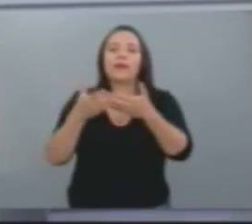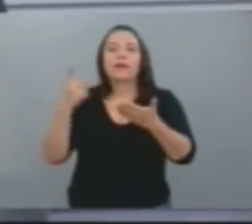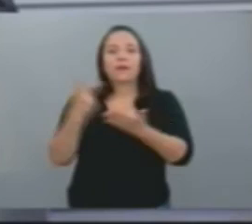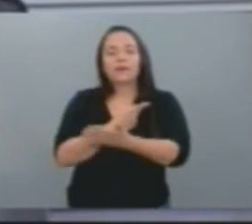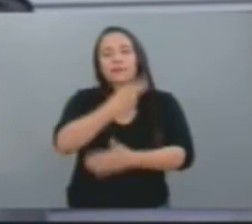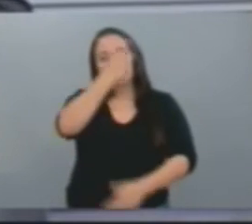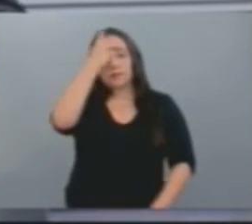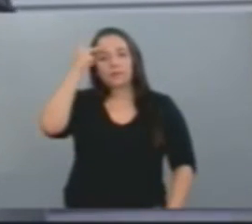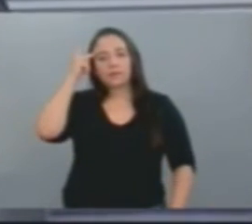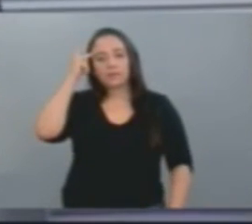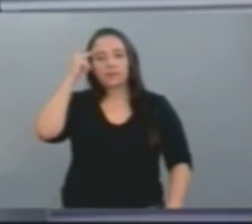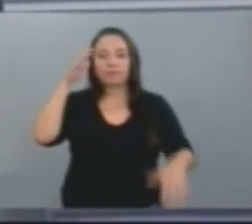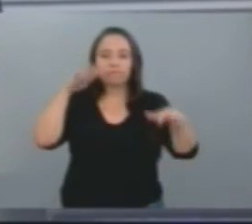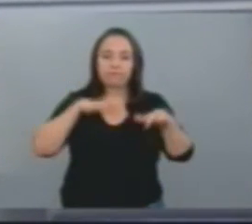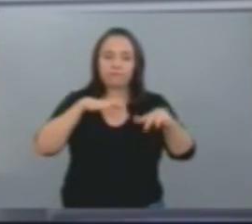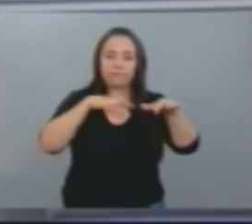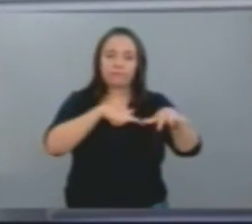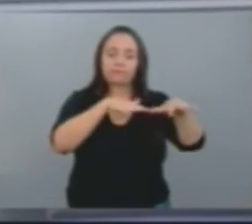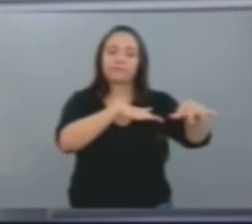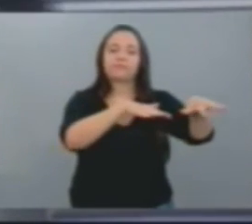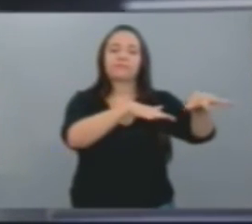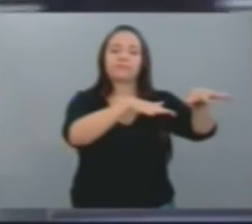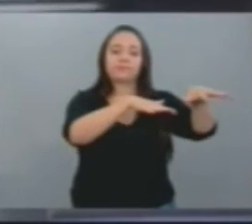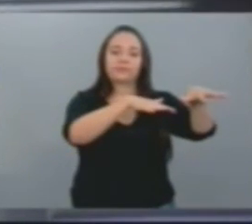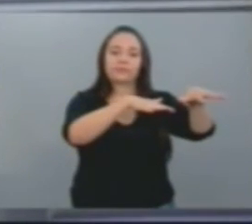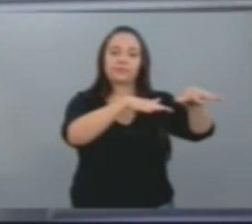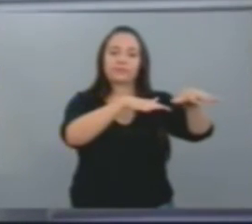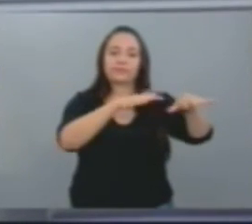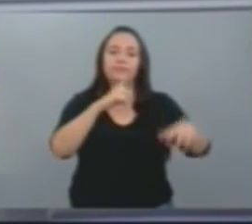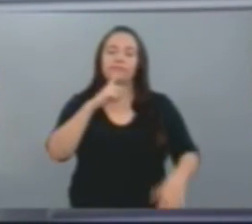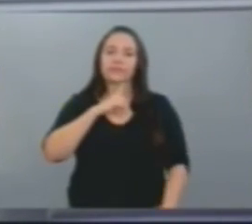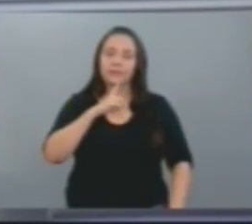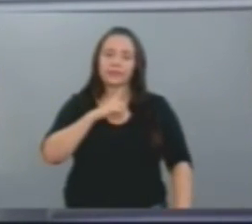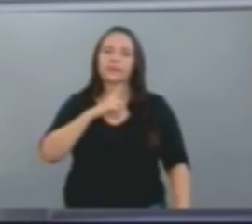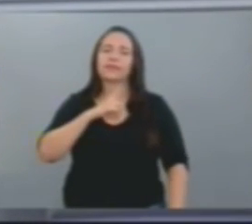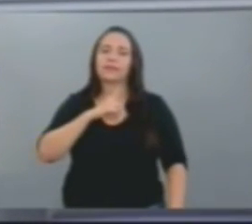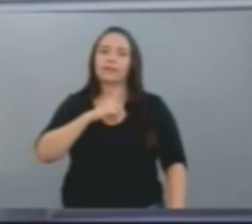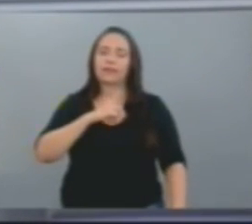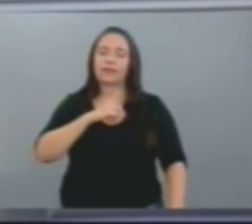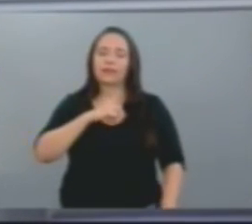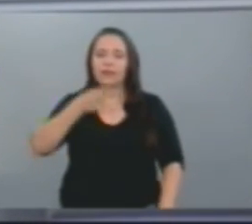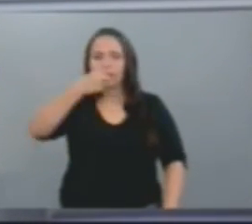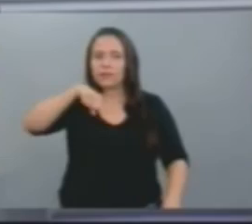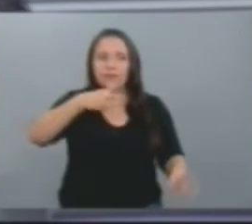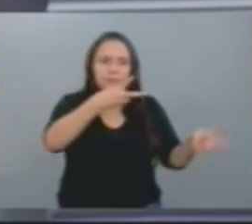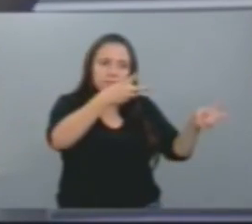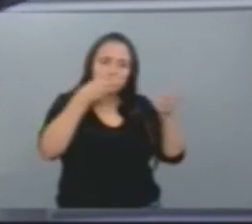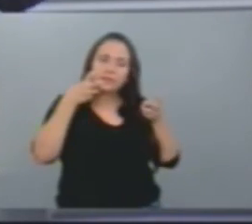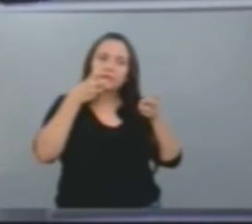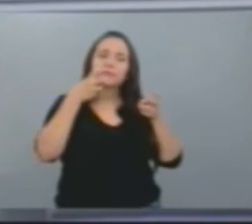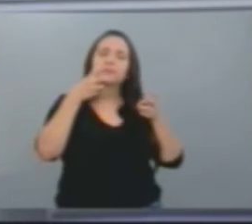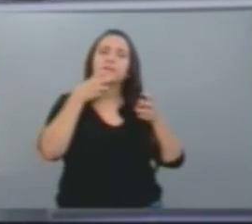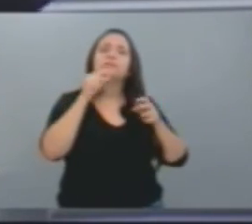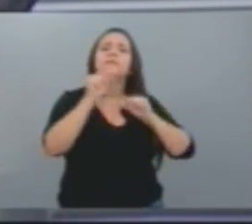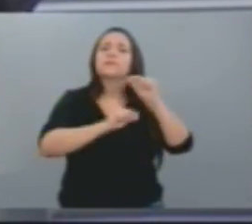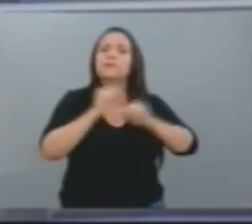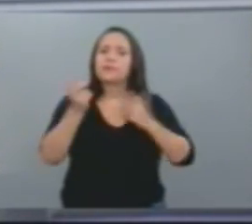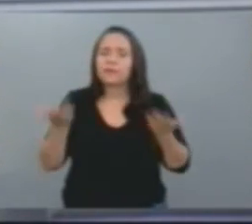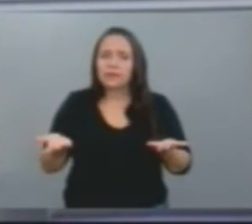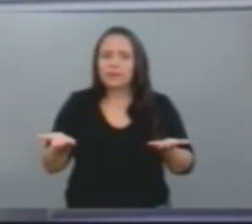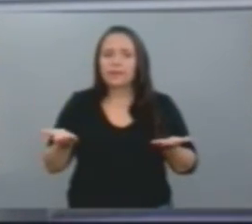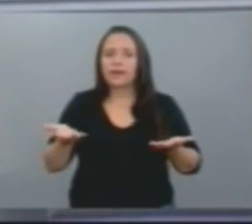E daquele movimento, muitos recados podemos tirar. Às vezes, quando